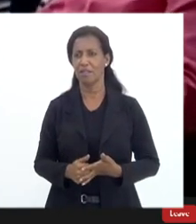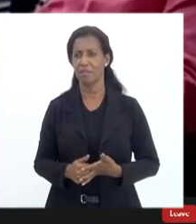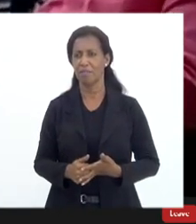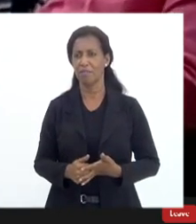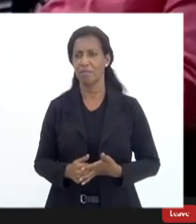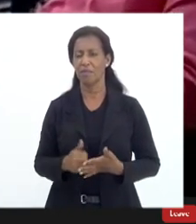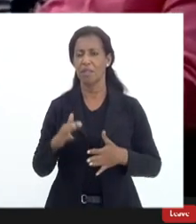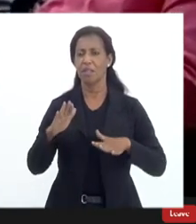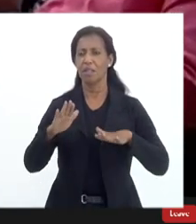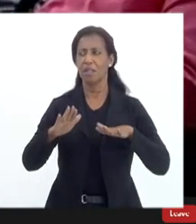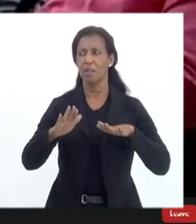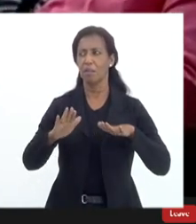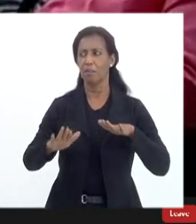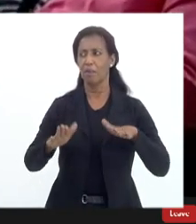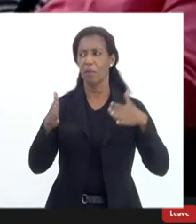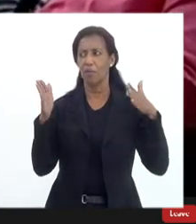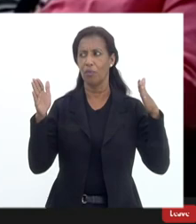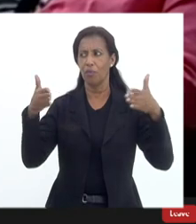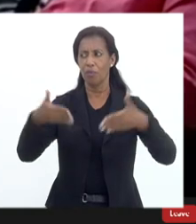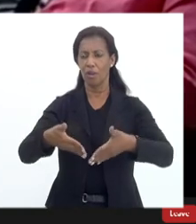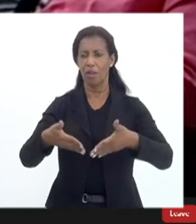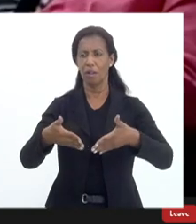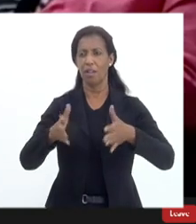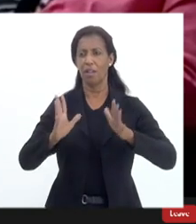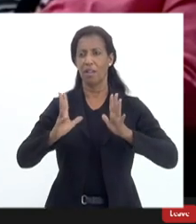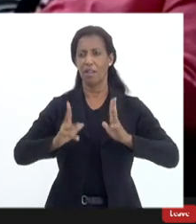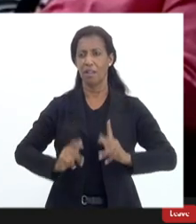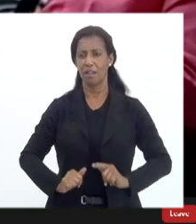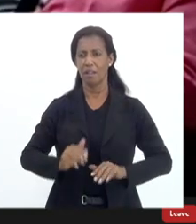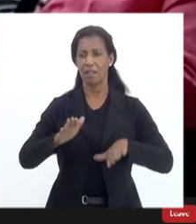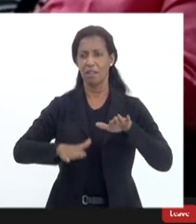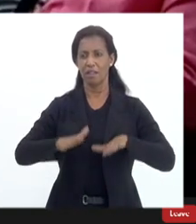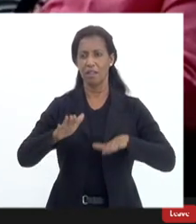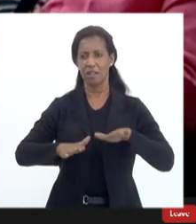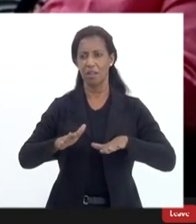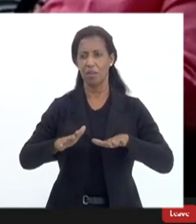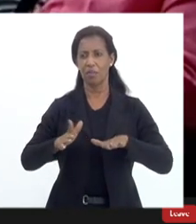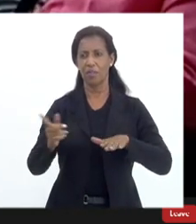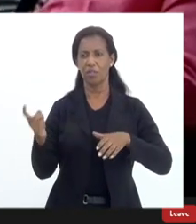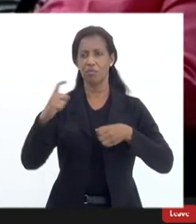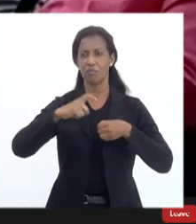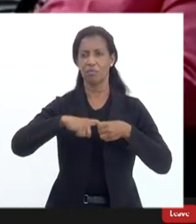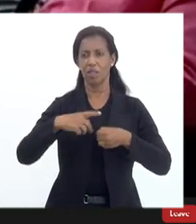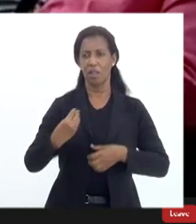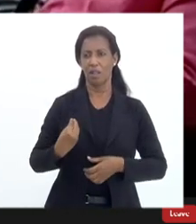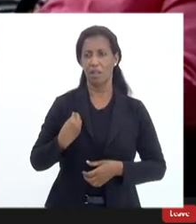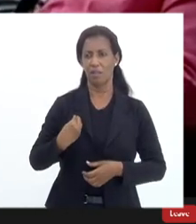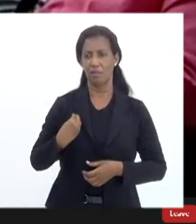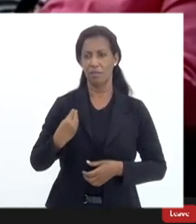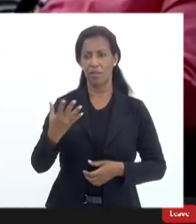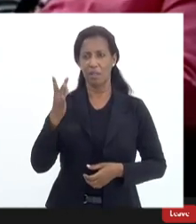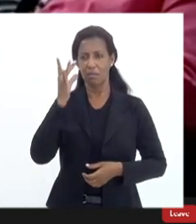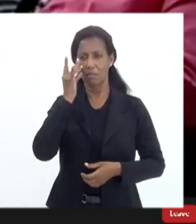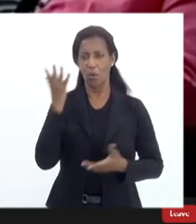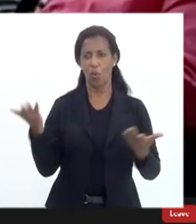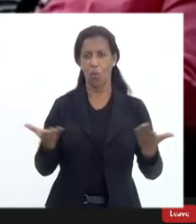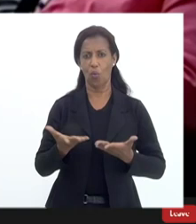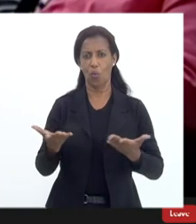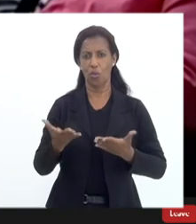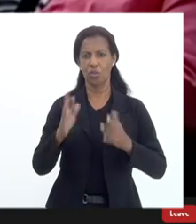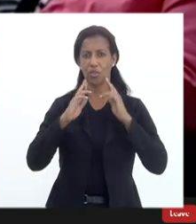seja apenas uma gripe, mas isso foi o motivo dele não estar presente aqui nessa audiência hoje.